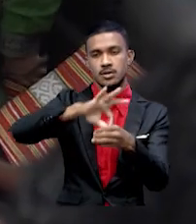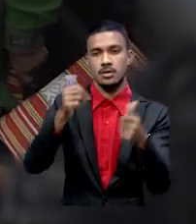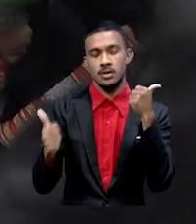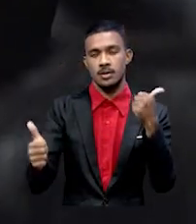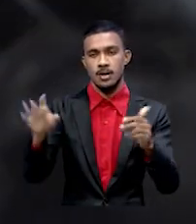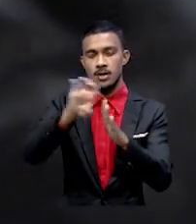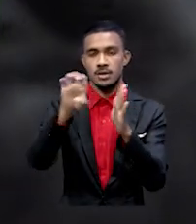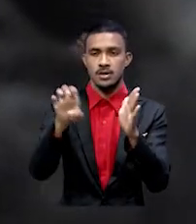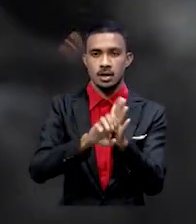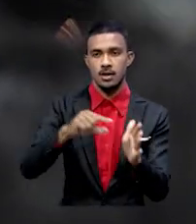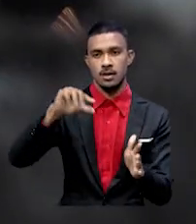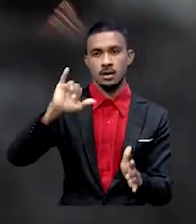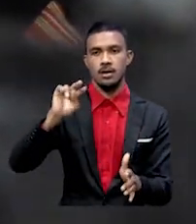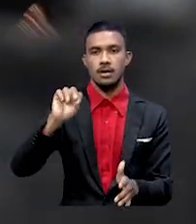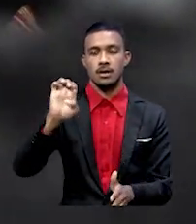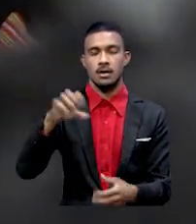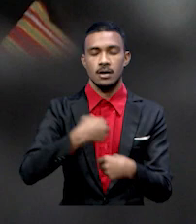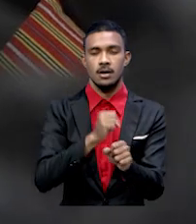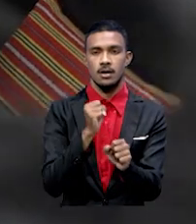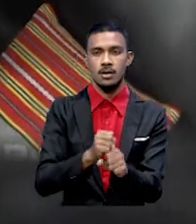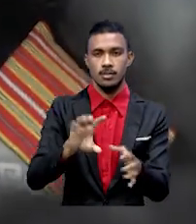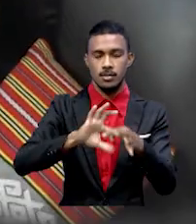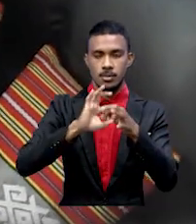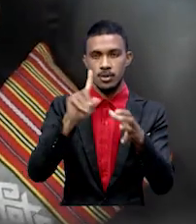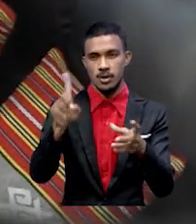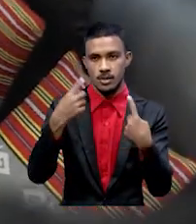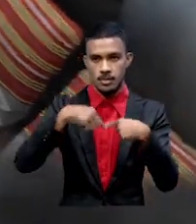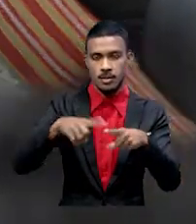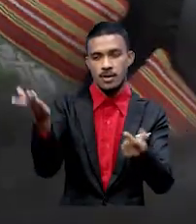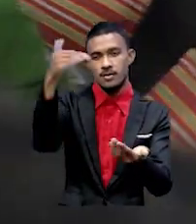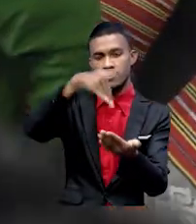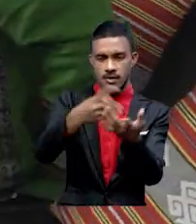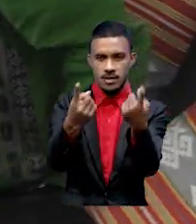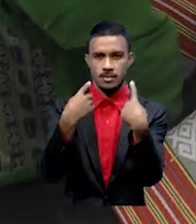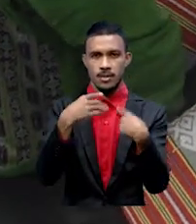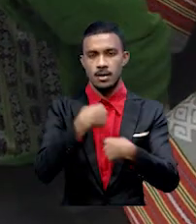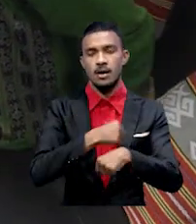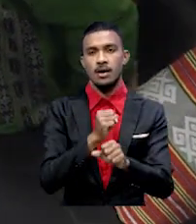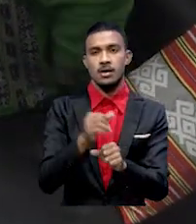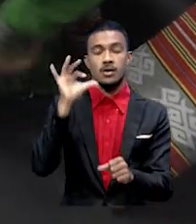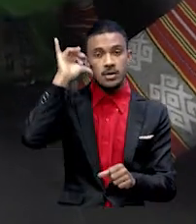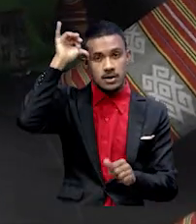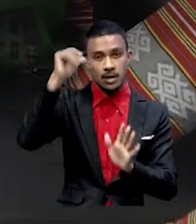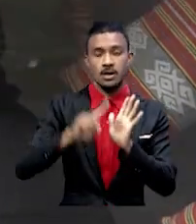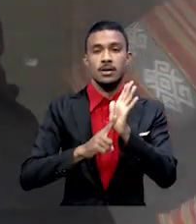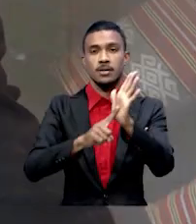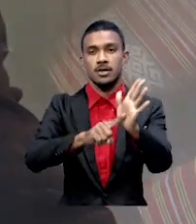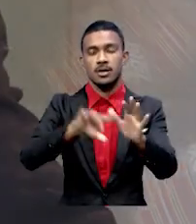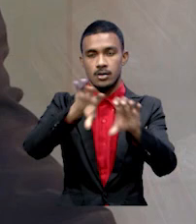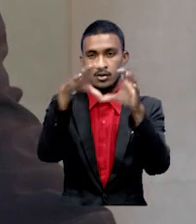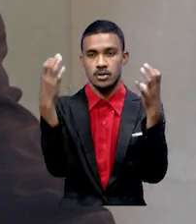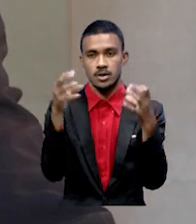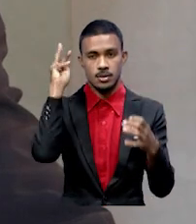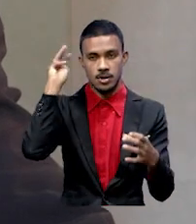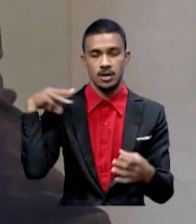Estado Guiné-Bissau se realiza. Equipa Idaba, equipa na fila, e o Jorge Cala apresentação e o Conselho de Ministros. E então, ele decide